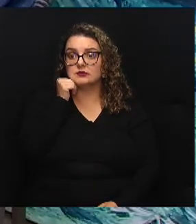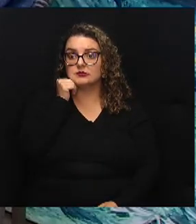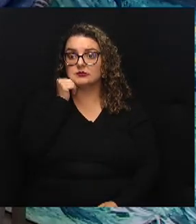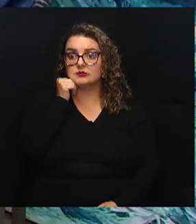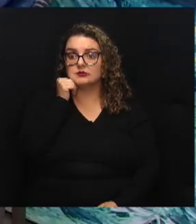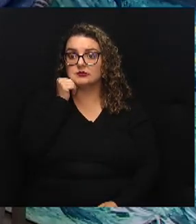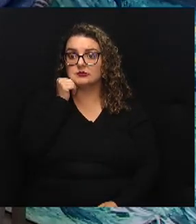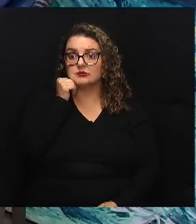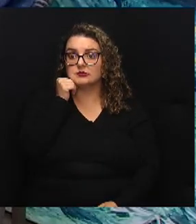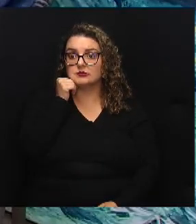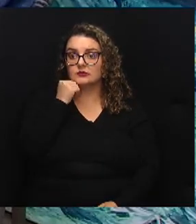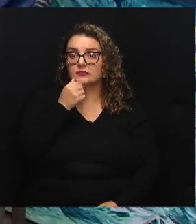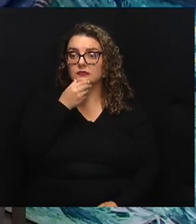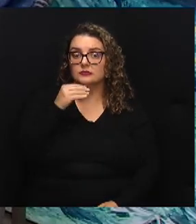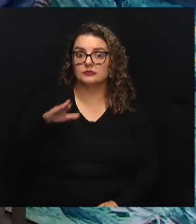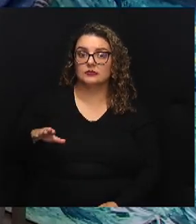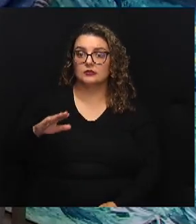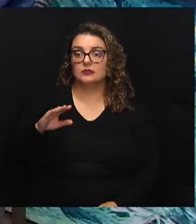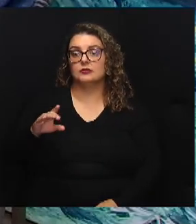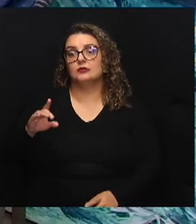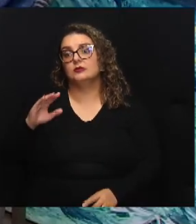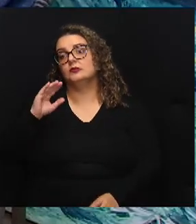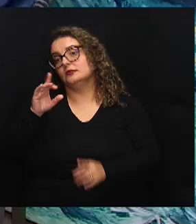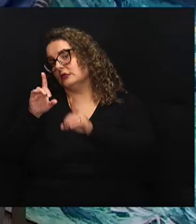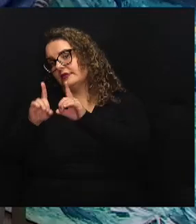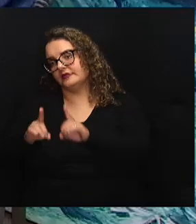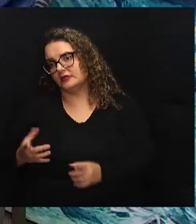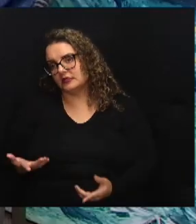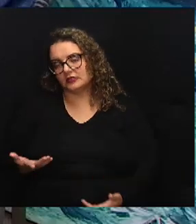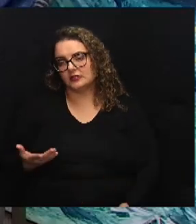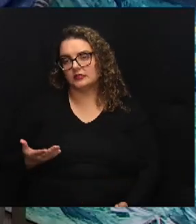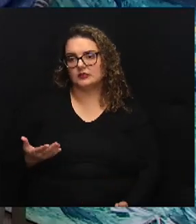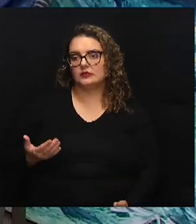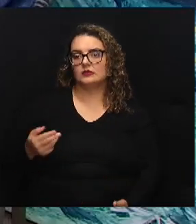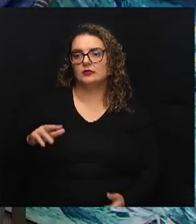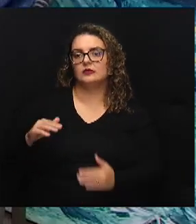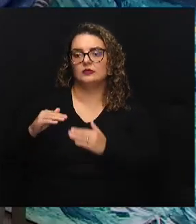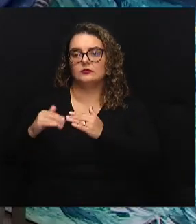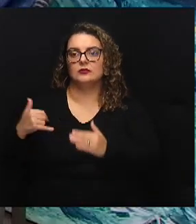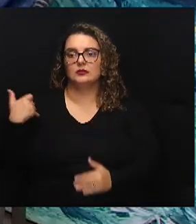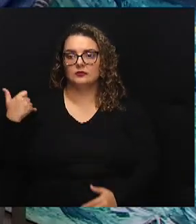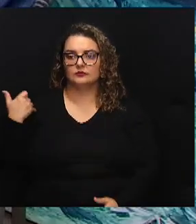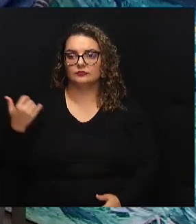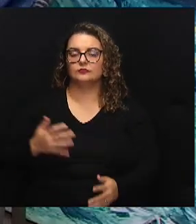meninos que tinham defeito físico ou que eram menores de idade.